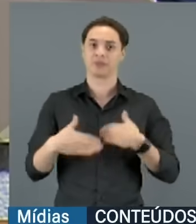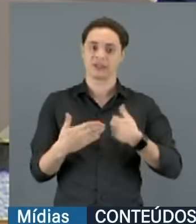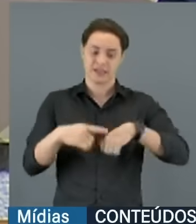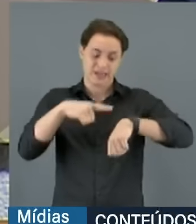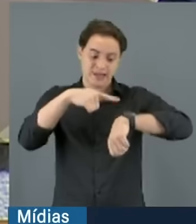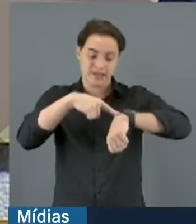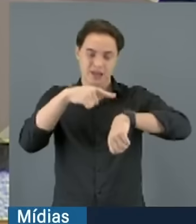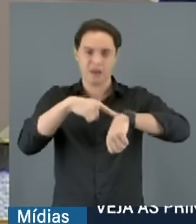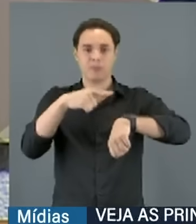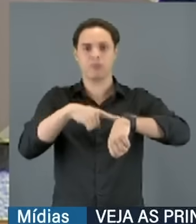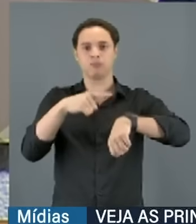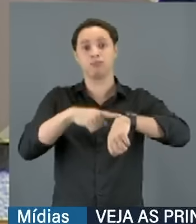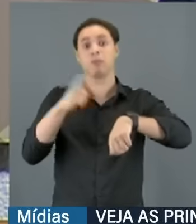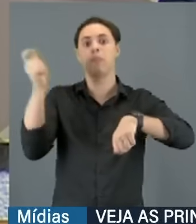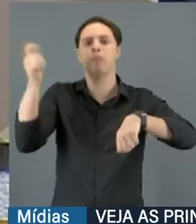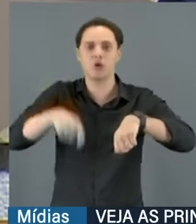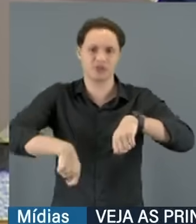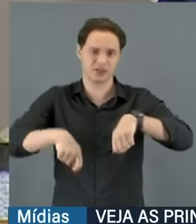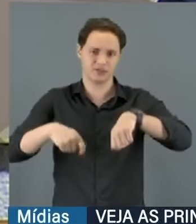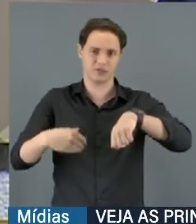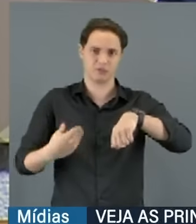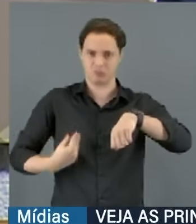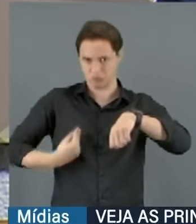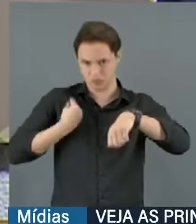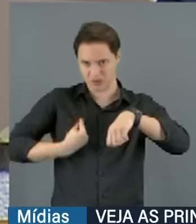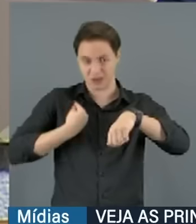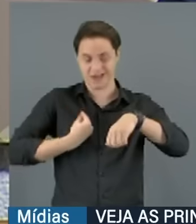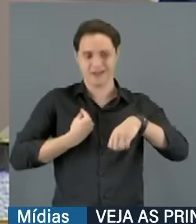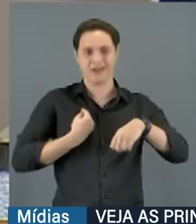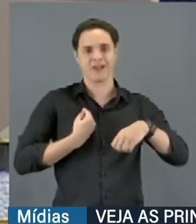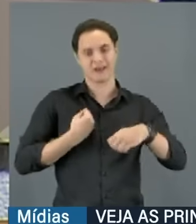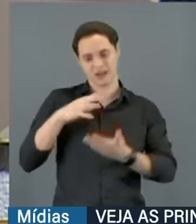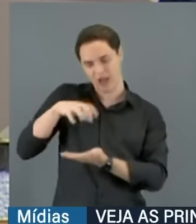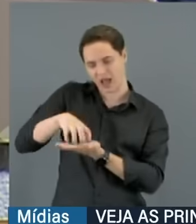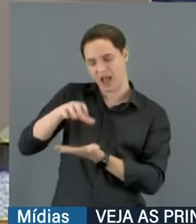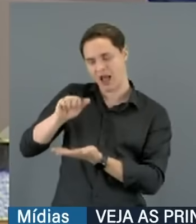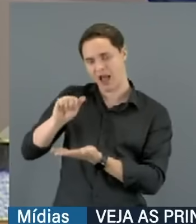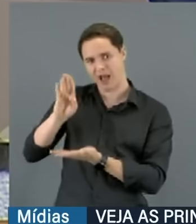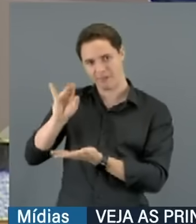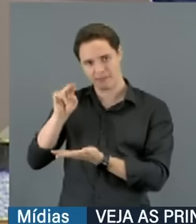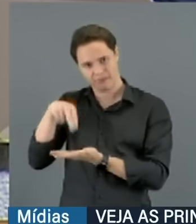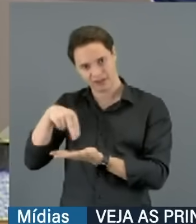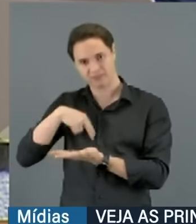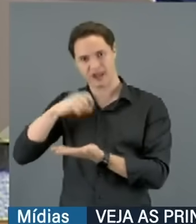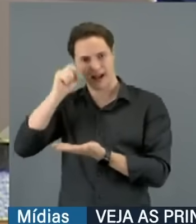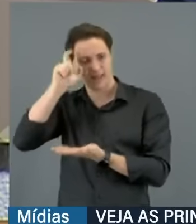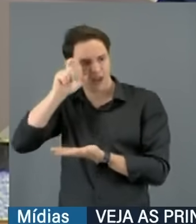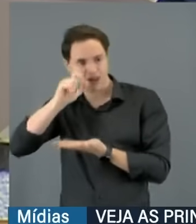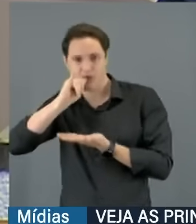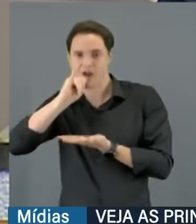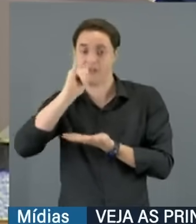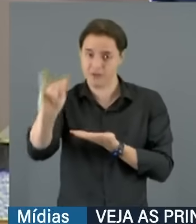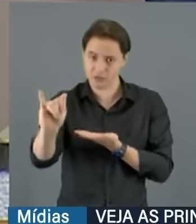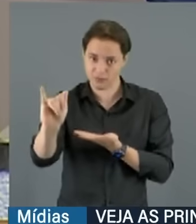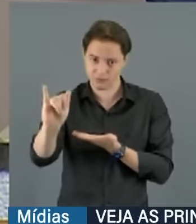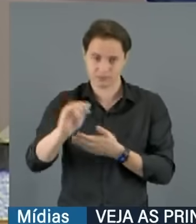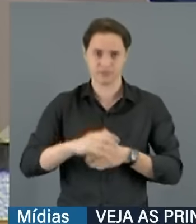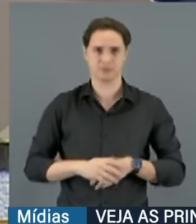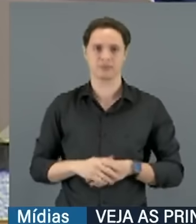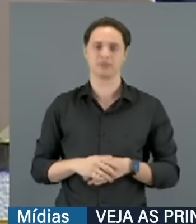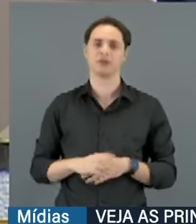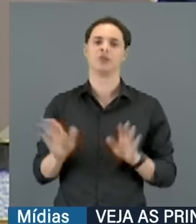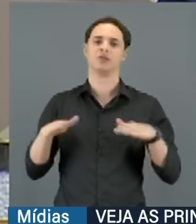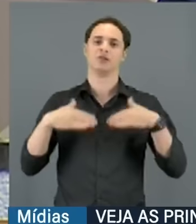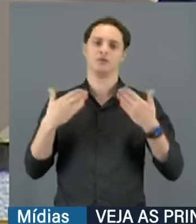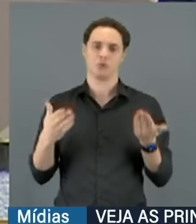em tempo real, a ABIN produziu esses alertas, né? Necessariamente, nesses alertas, nós, pelo menos nos